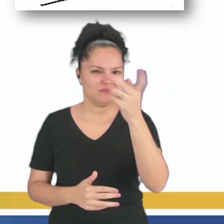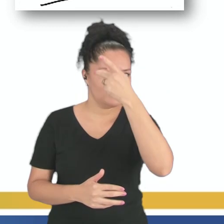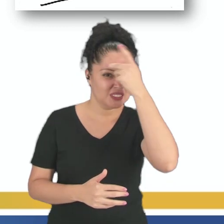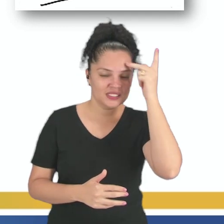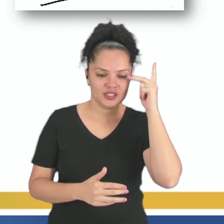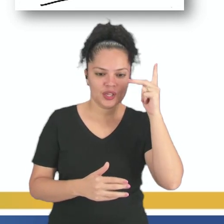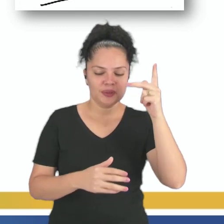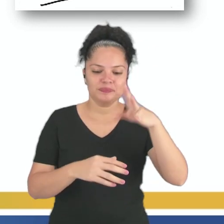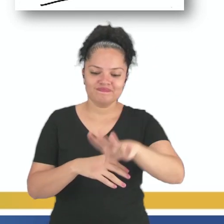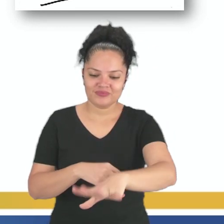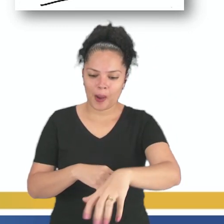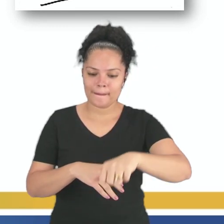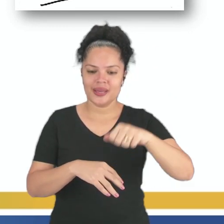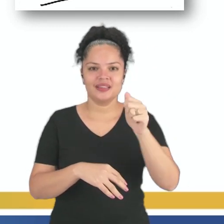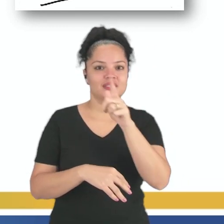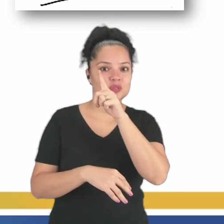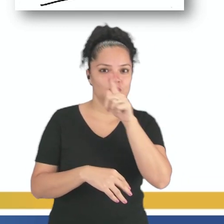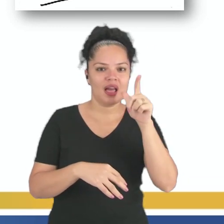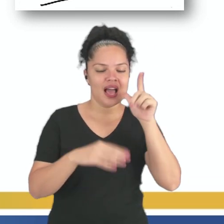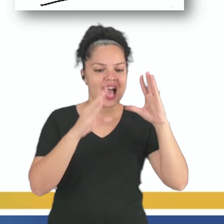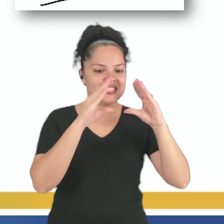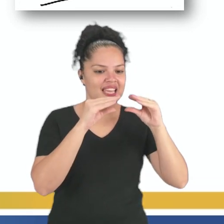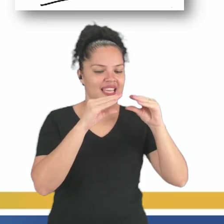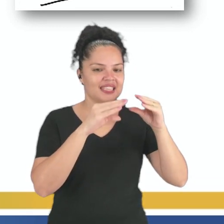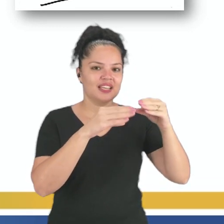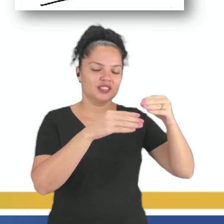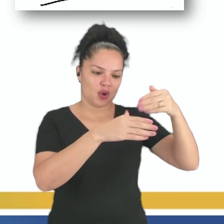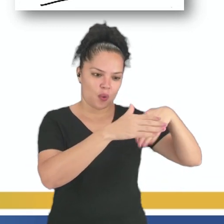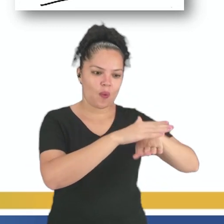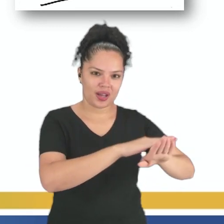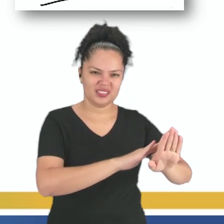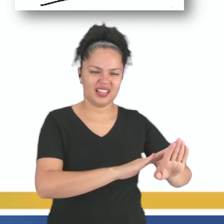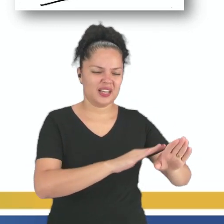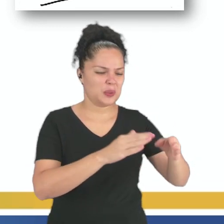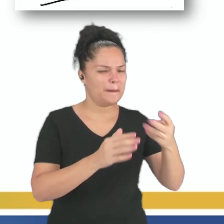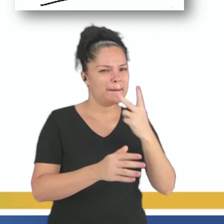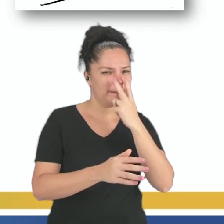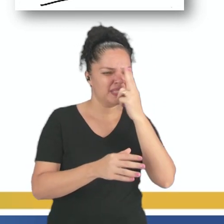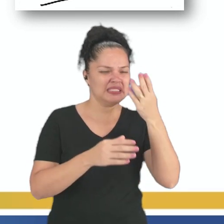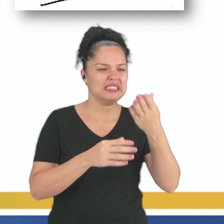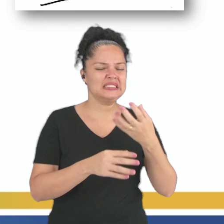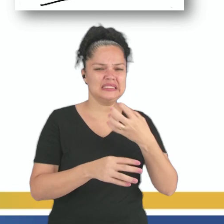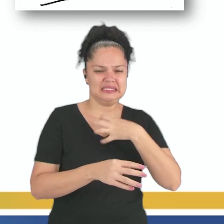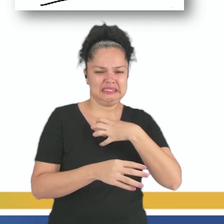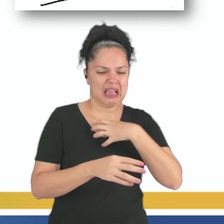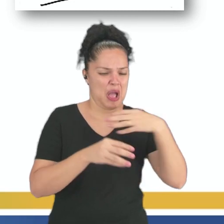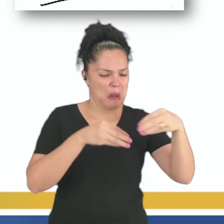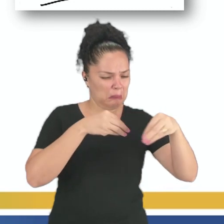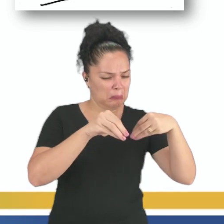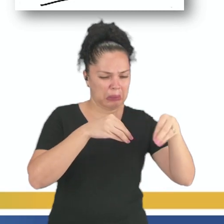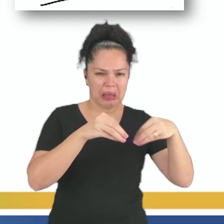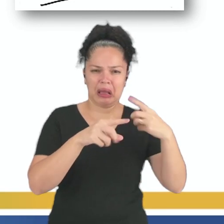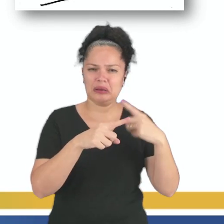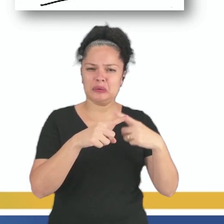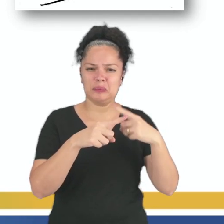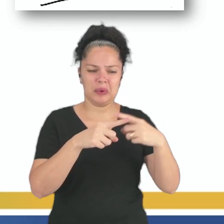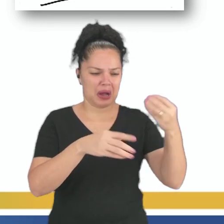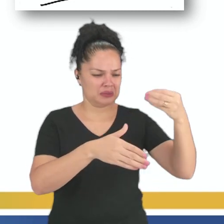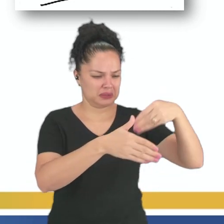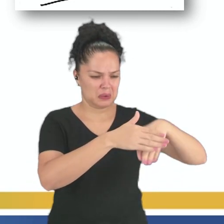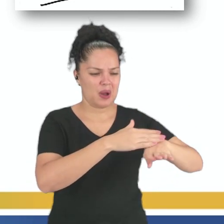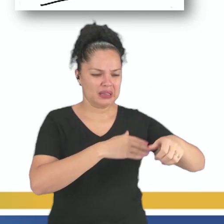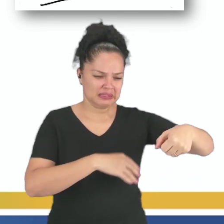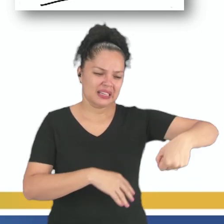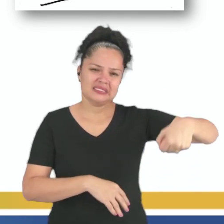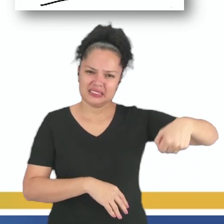um sanduíche da lancheira. O lanche sempre ficava com gosto de plástico por causa da lancheira,